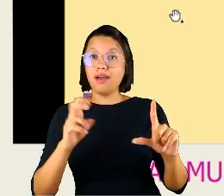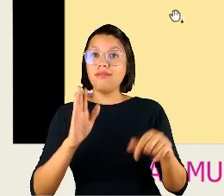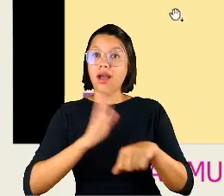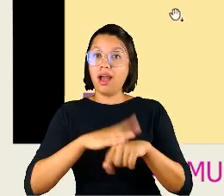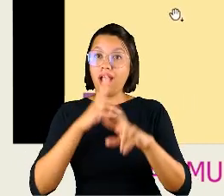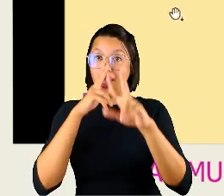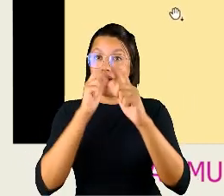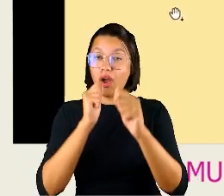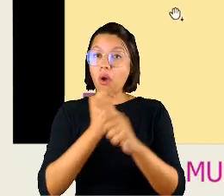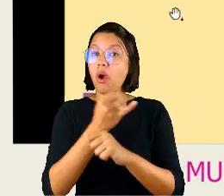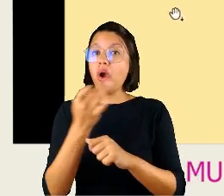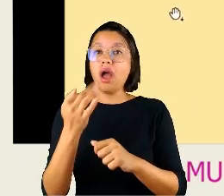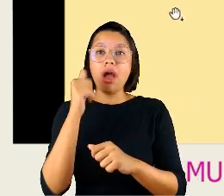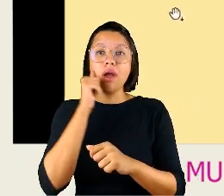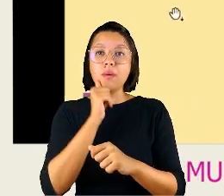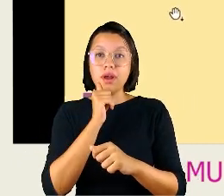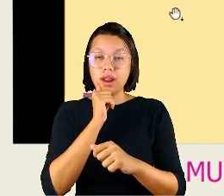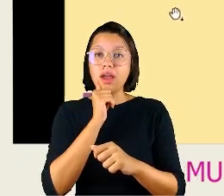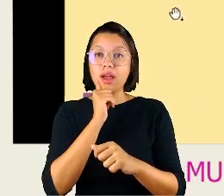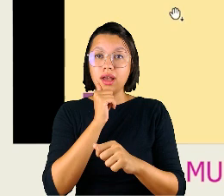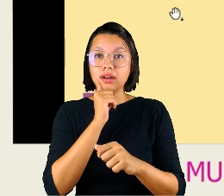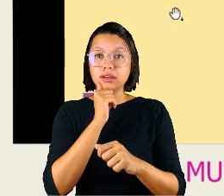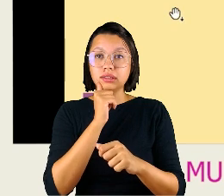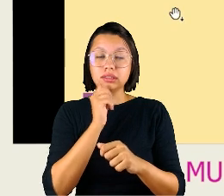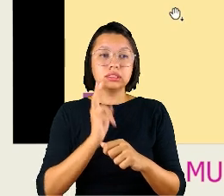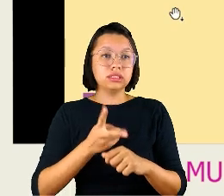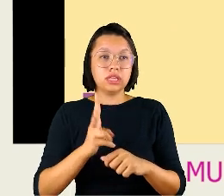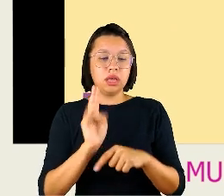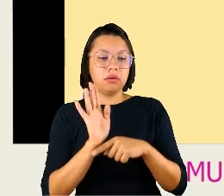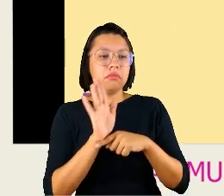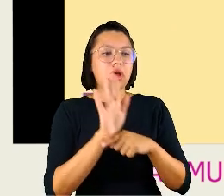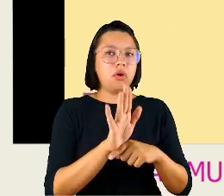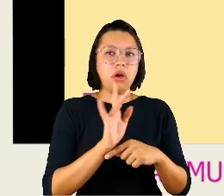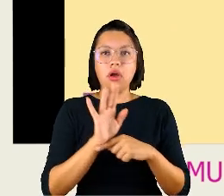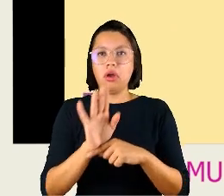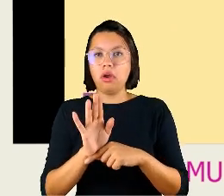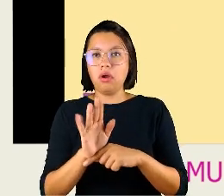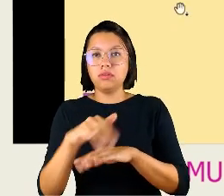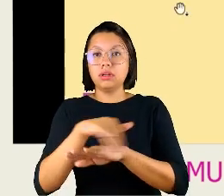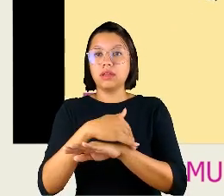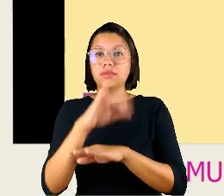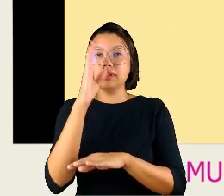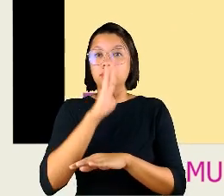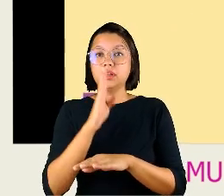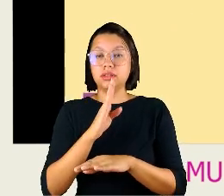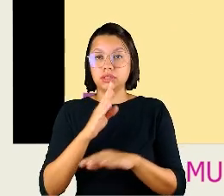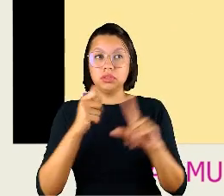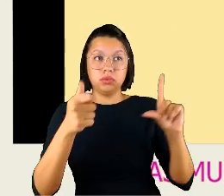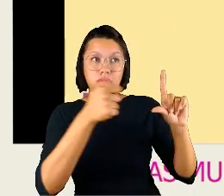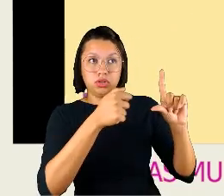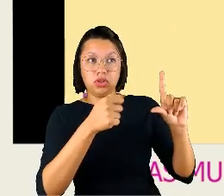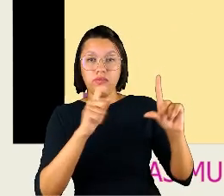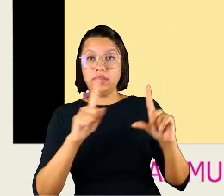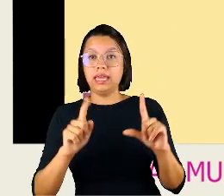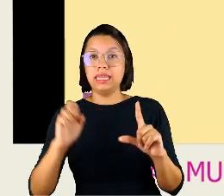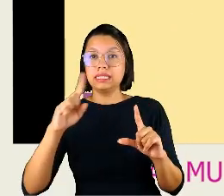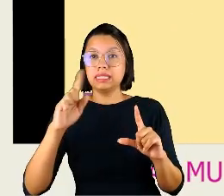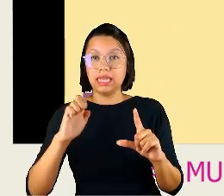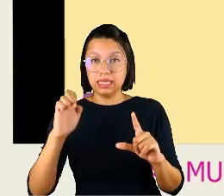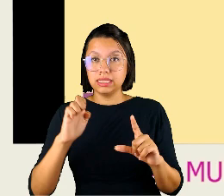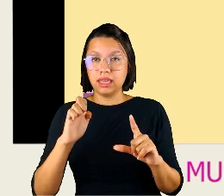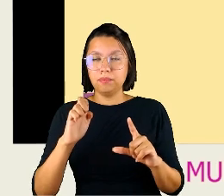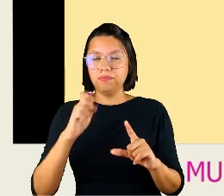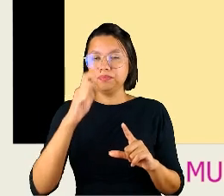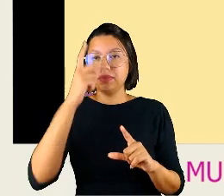forte, o quanto as mulheres estavam num papel muito servil. Então, na Avenida Brasil, a gente fala da Zezé, que era uma das figuras